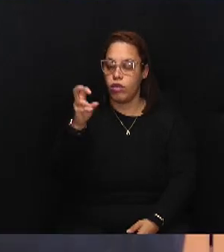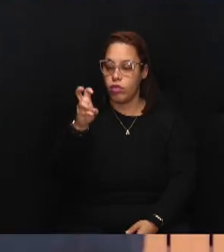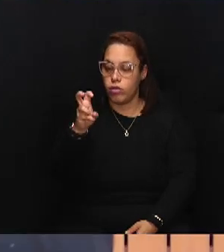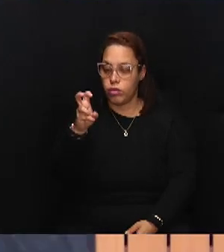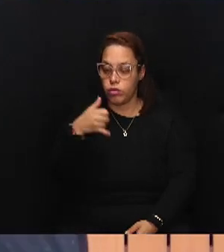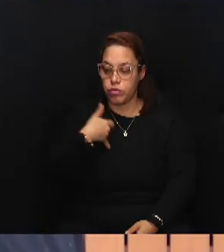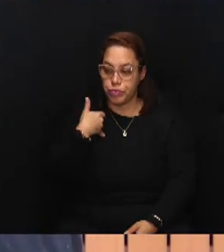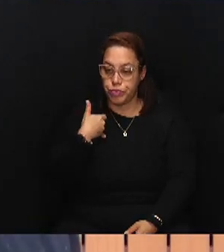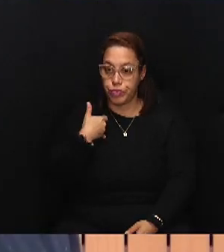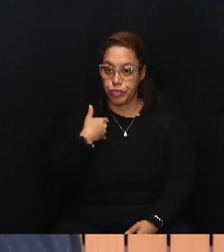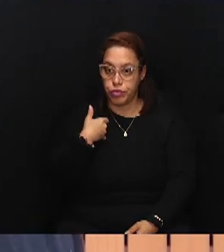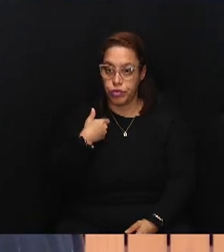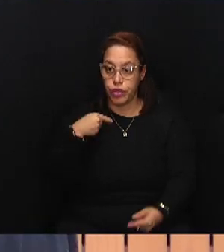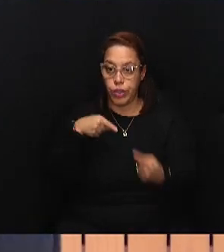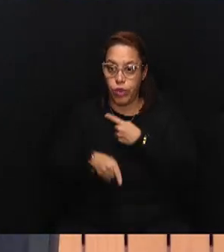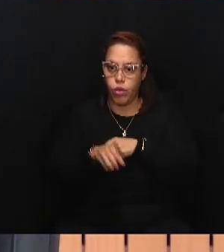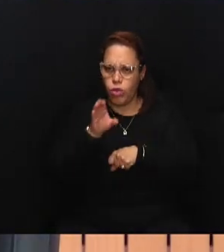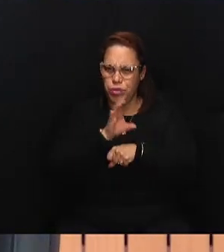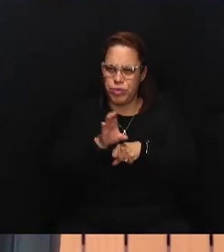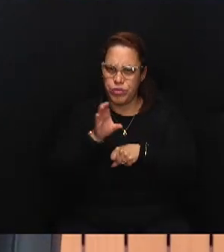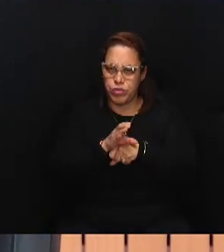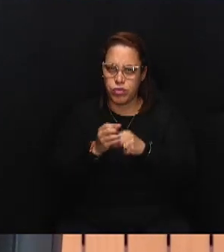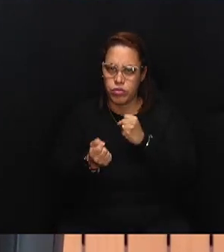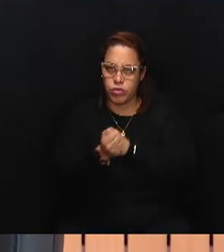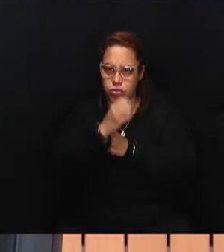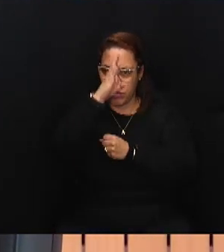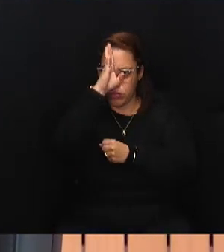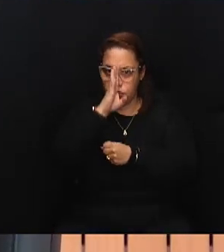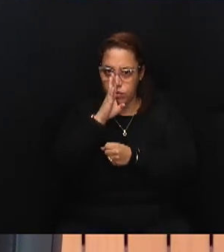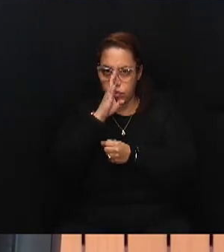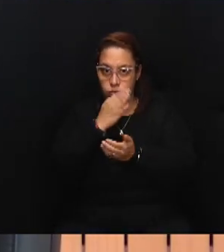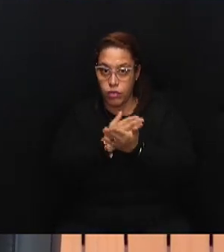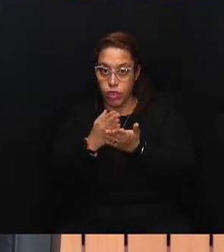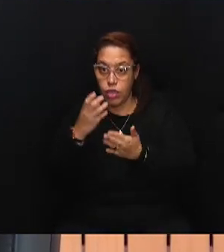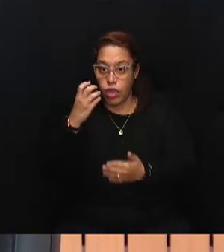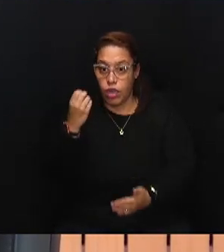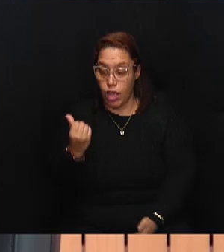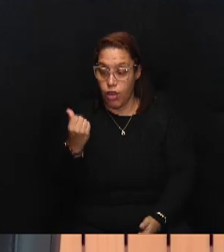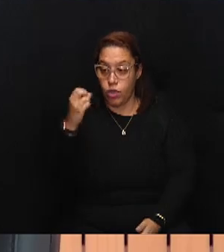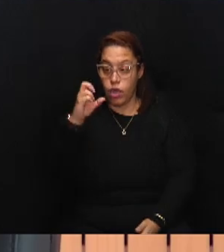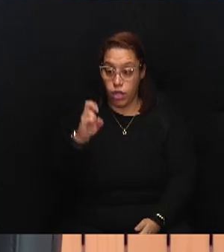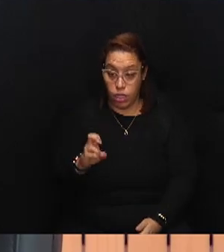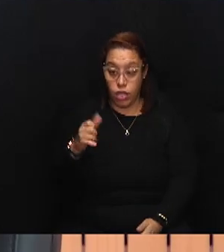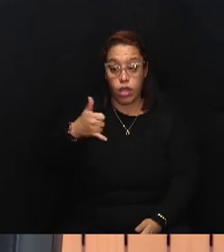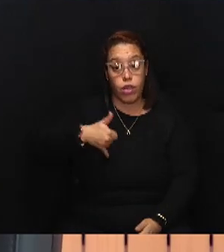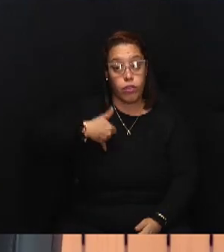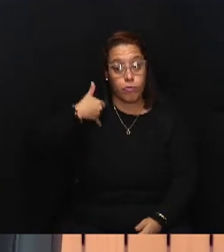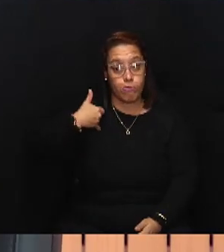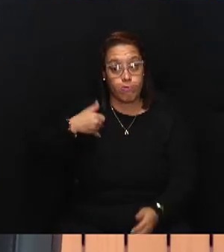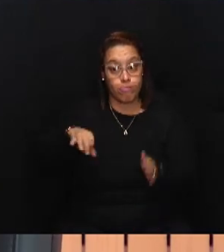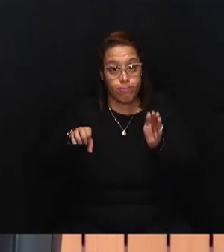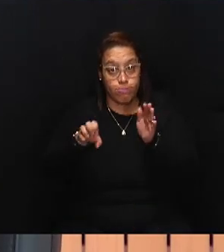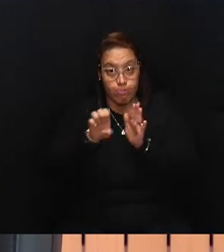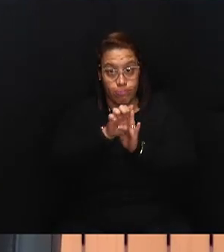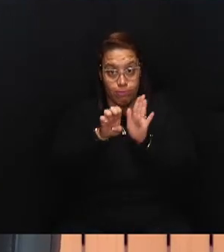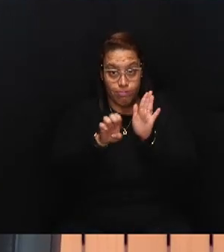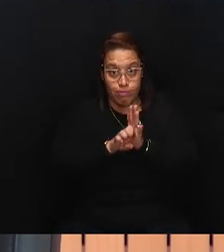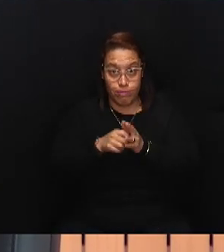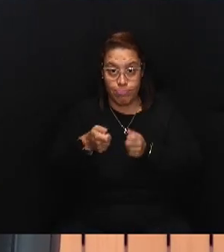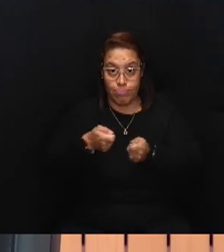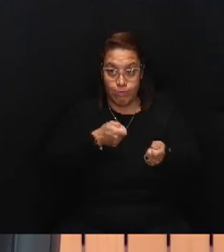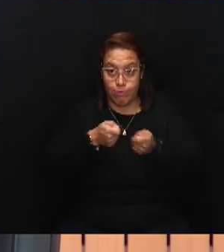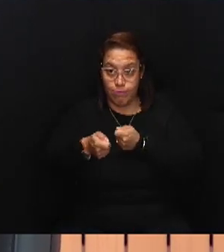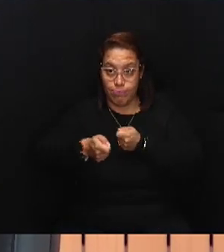porque a nossa Constituinte garante a gratuidade aos 65 anos. Veio o Estatuto,